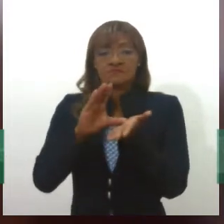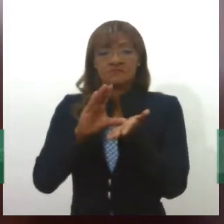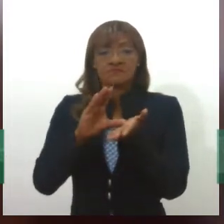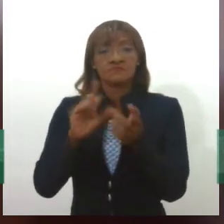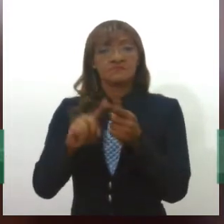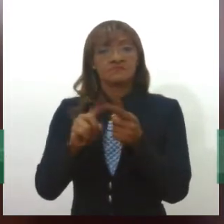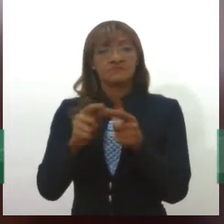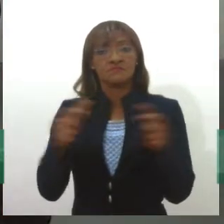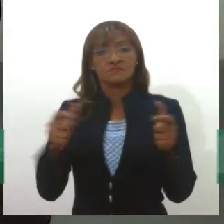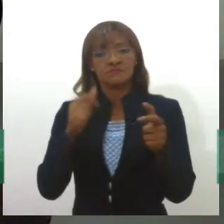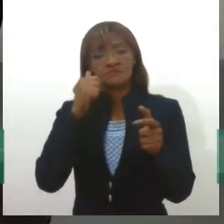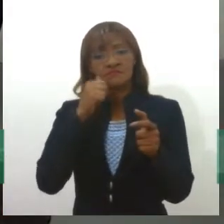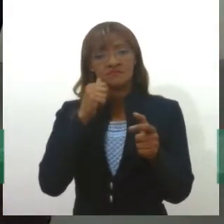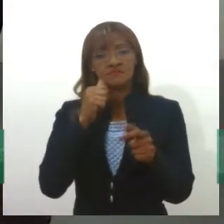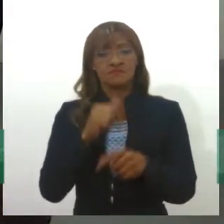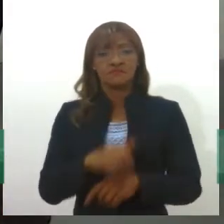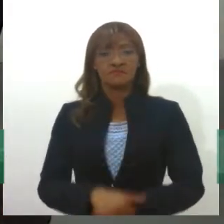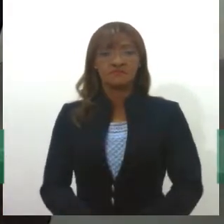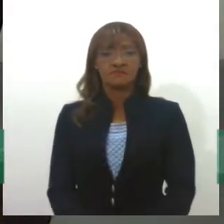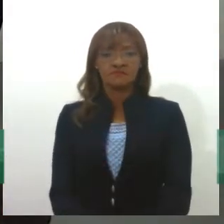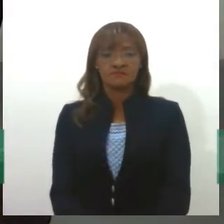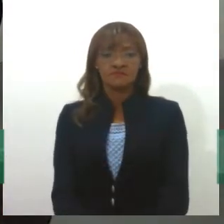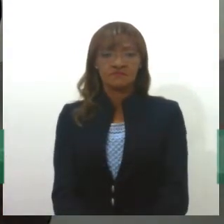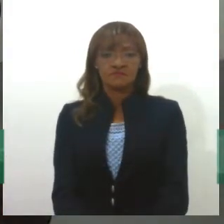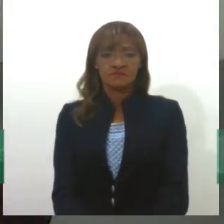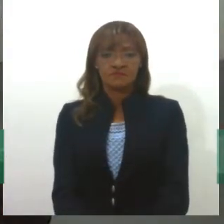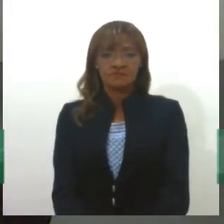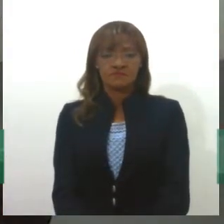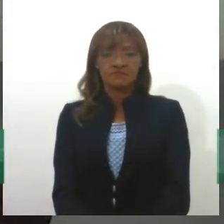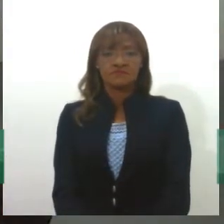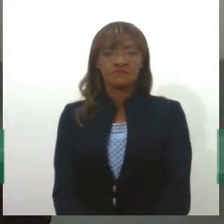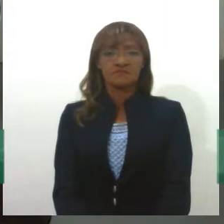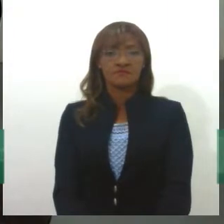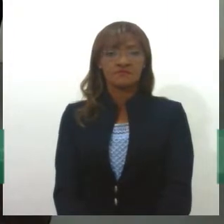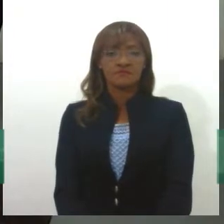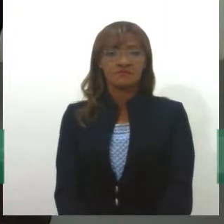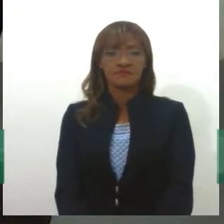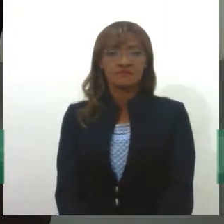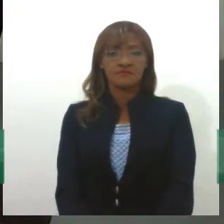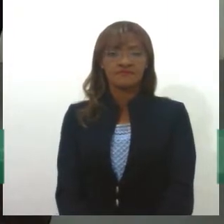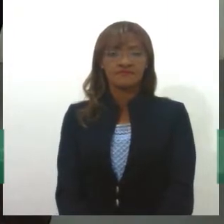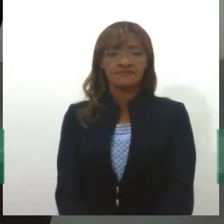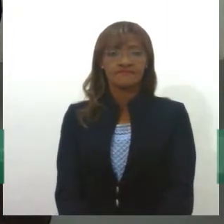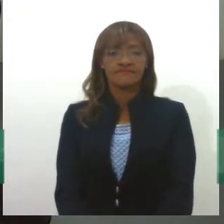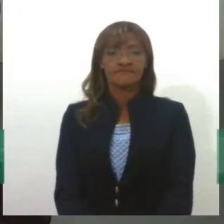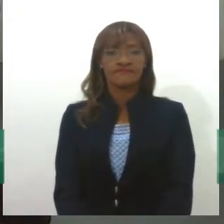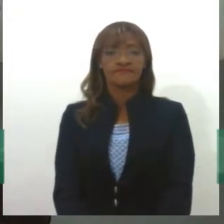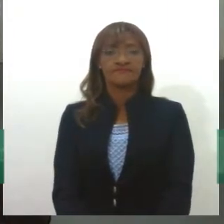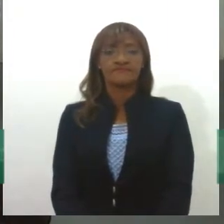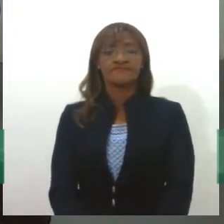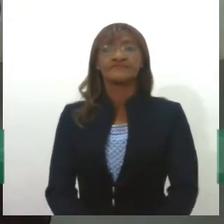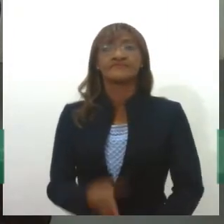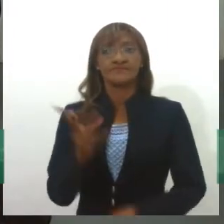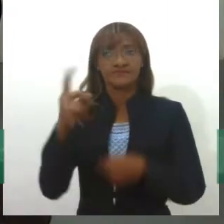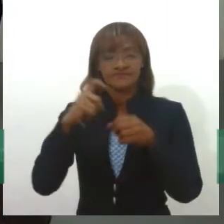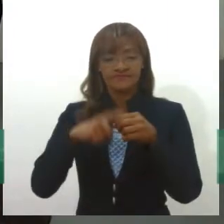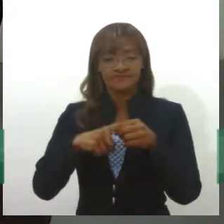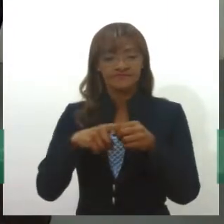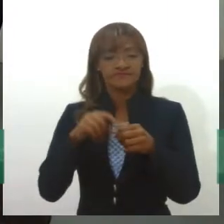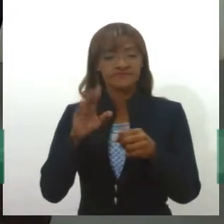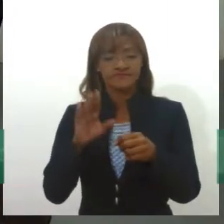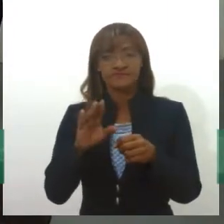eleitas. Nivete, você consegue concluir seu pensamento? Pronto, conexão restabelecida. Ah,